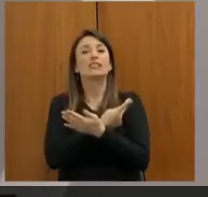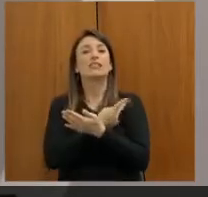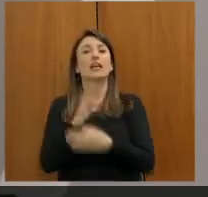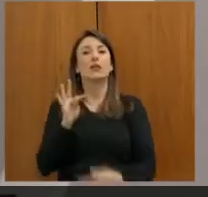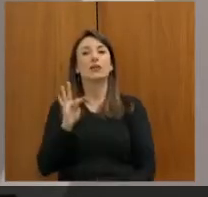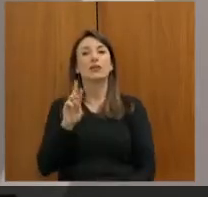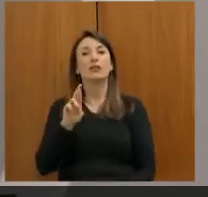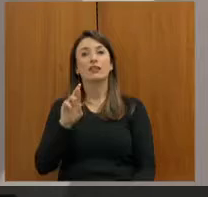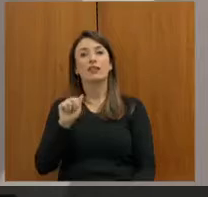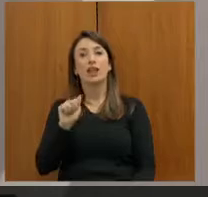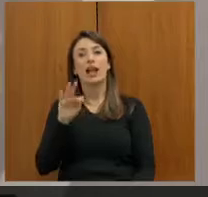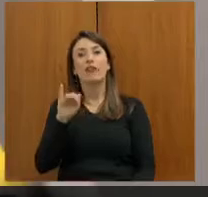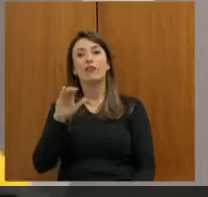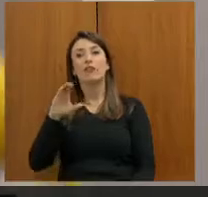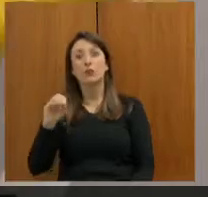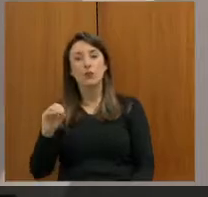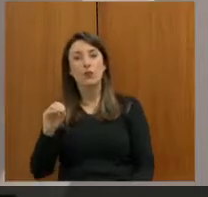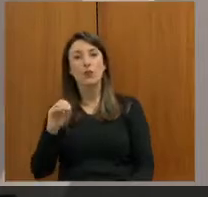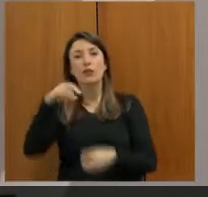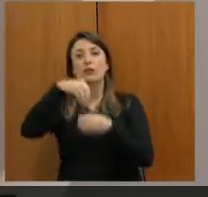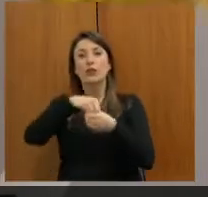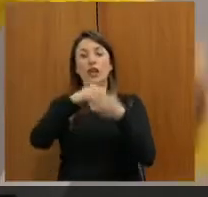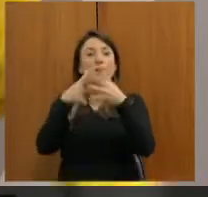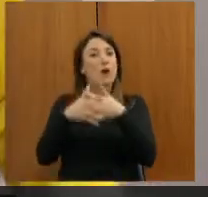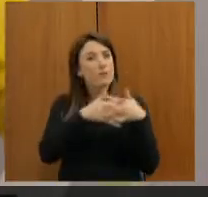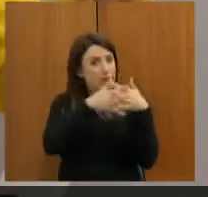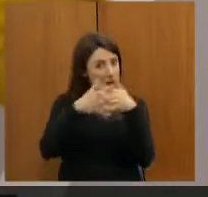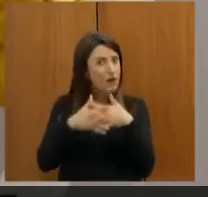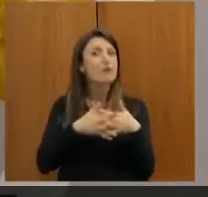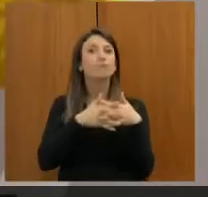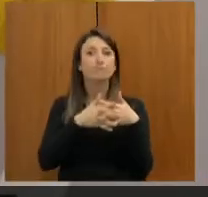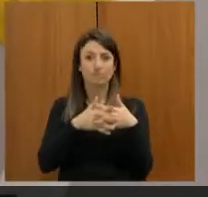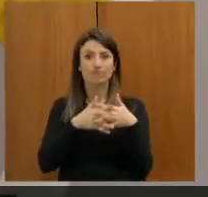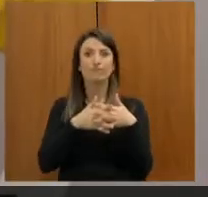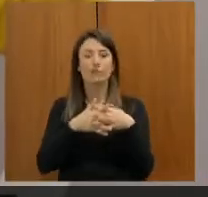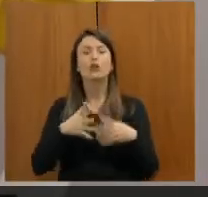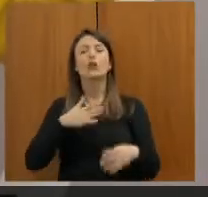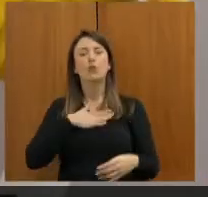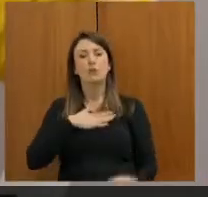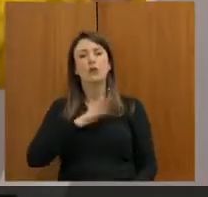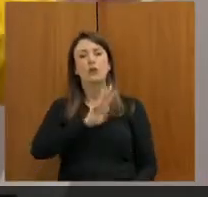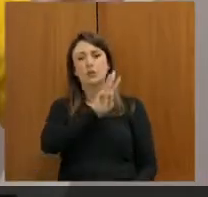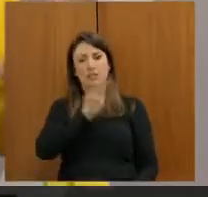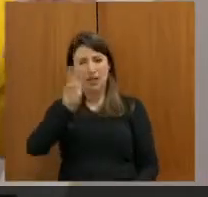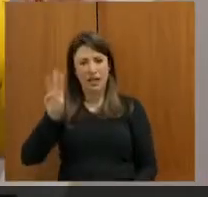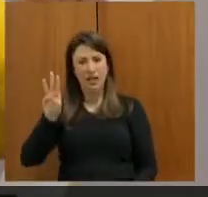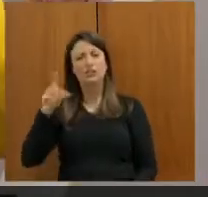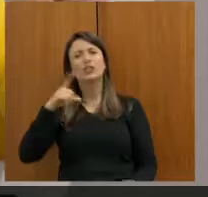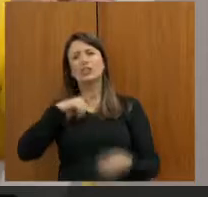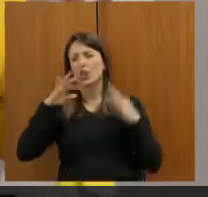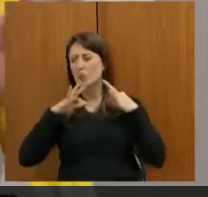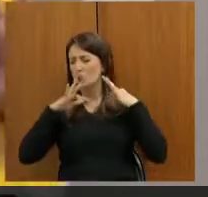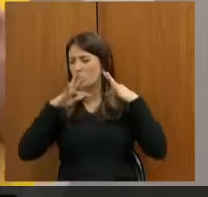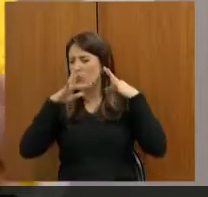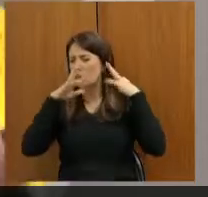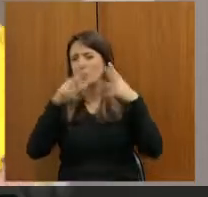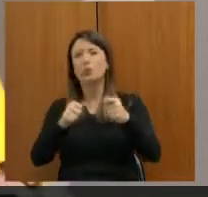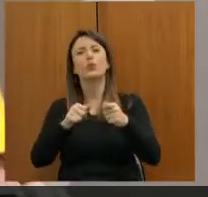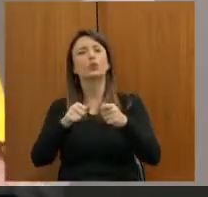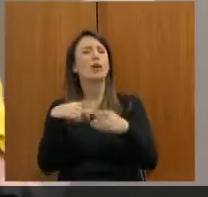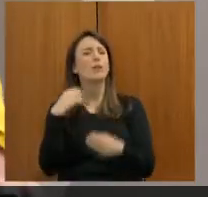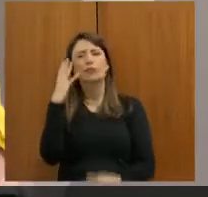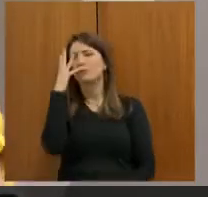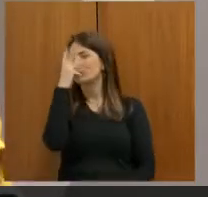cárcere privado por caminhoneiros Eu tenho esse painel mas no meu site lá gente tem tudo Tati é muito